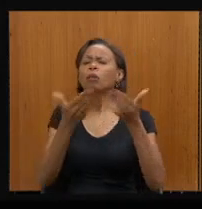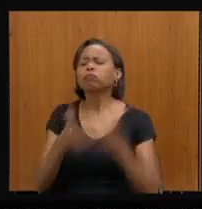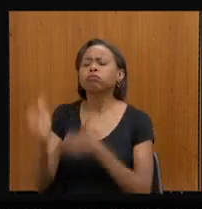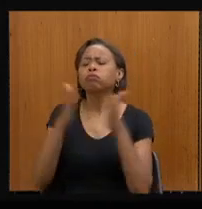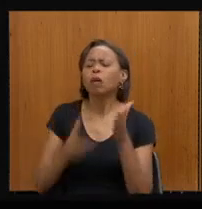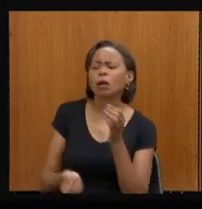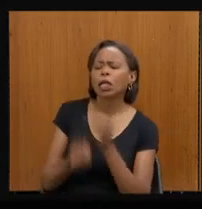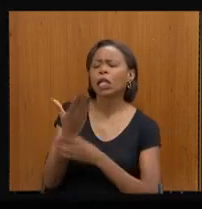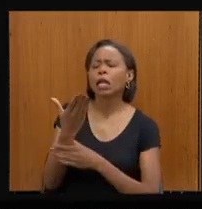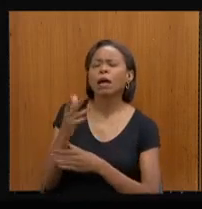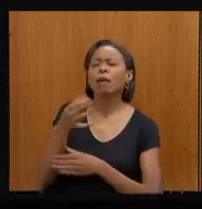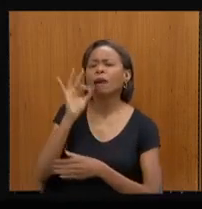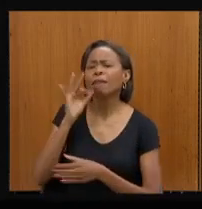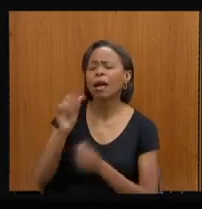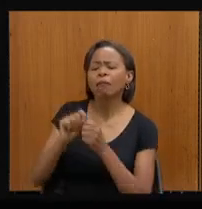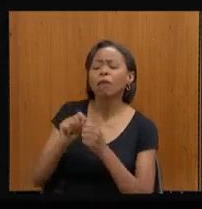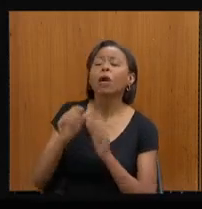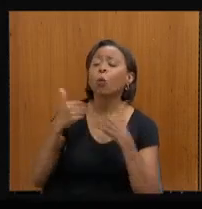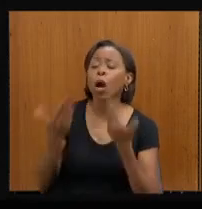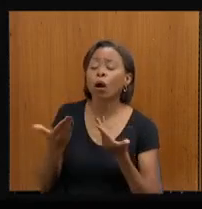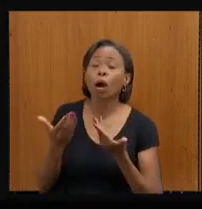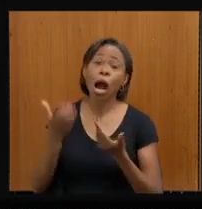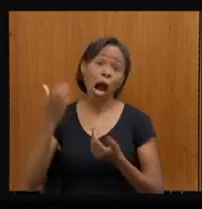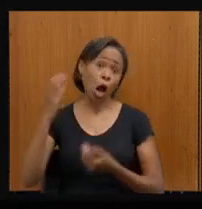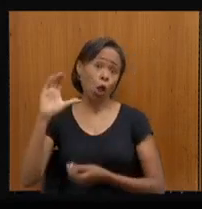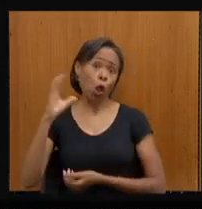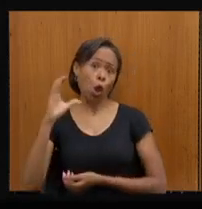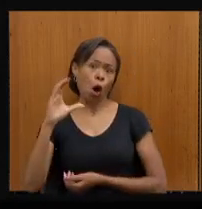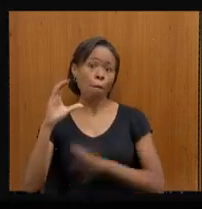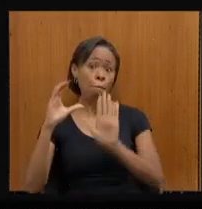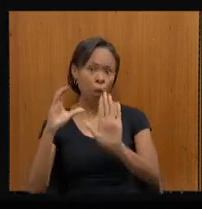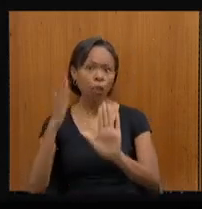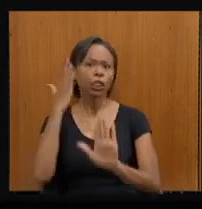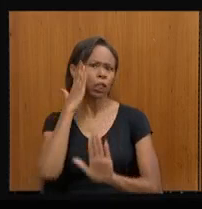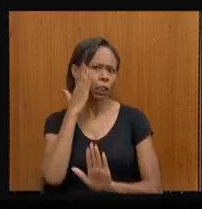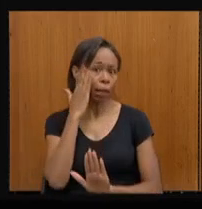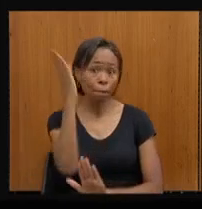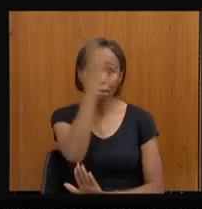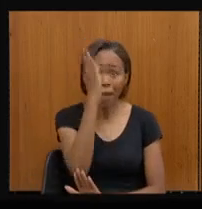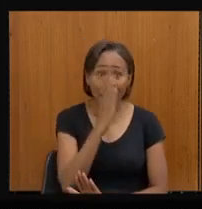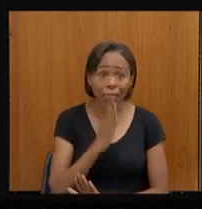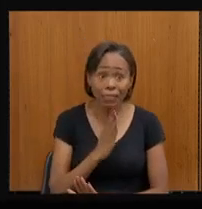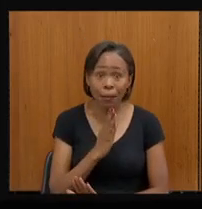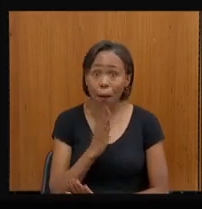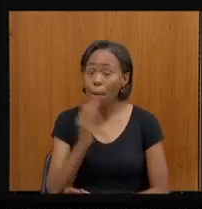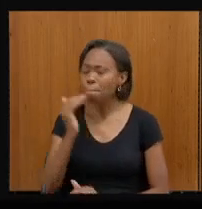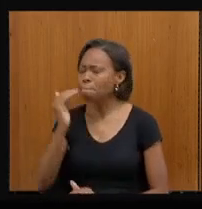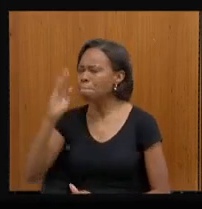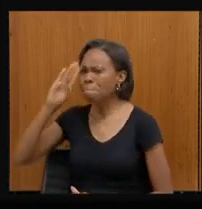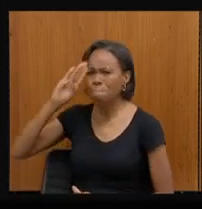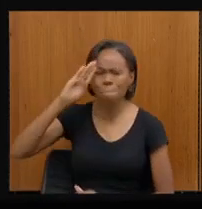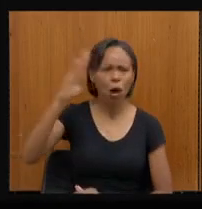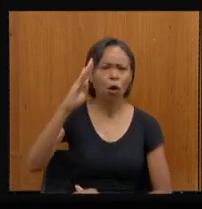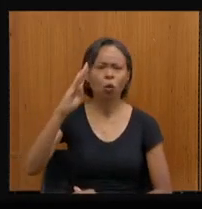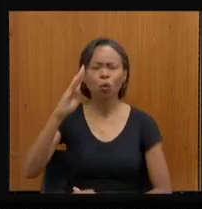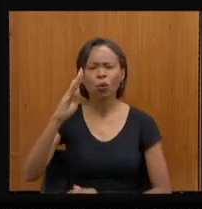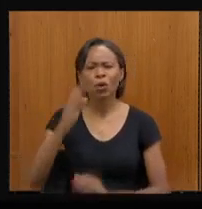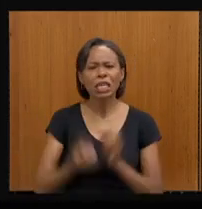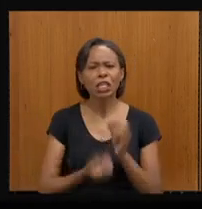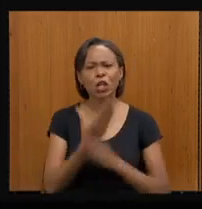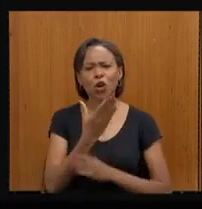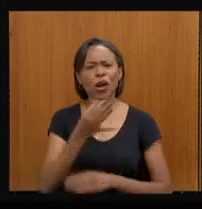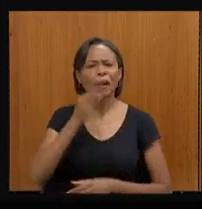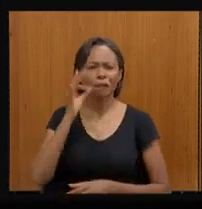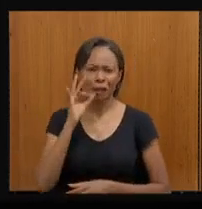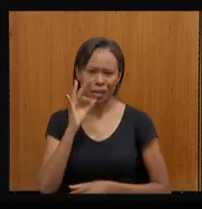todo mundo fala Colômbia mas a gente sabe que o Brasil é o maior produtor de café do mundo e a mesma coisa